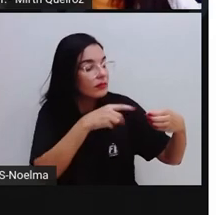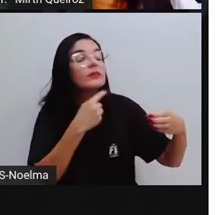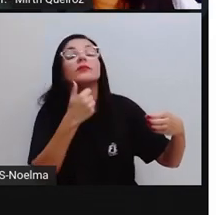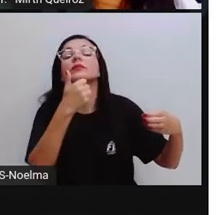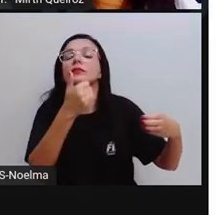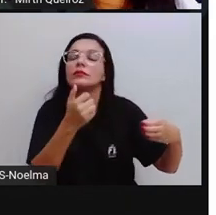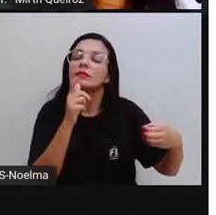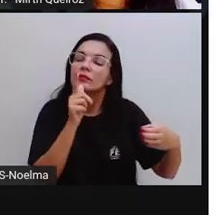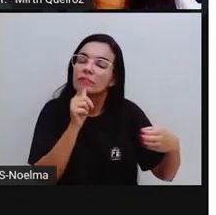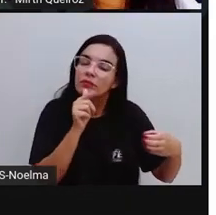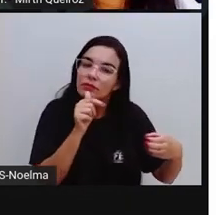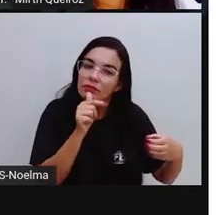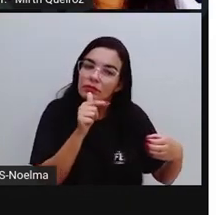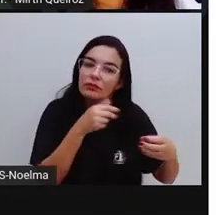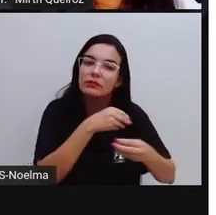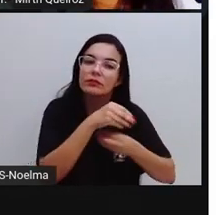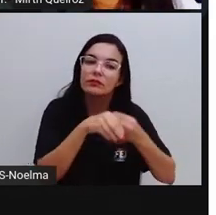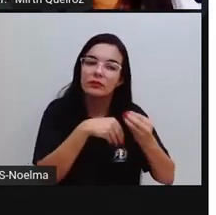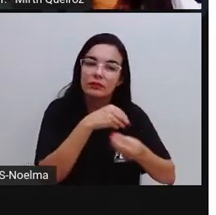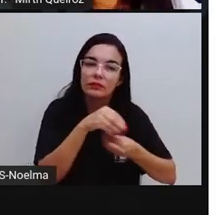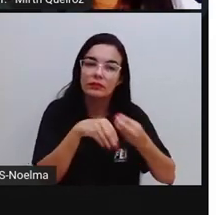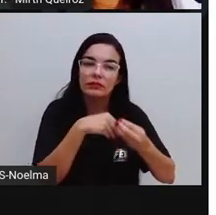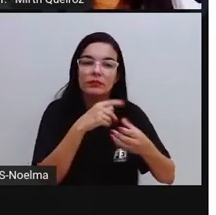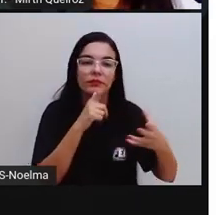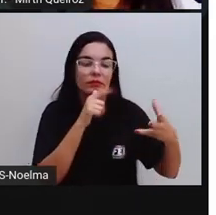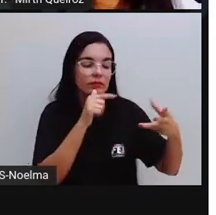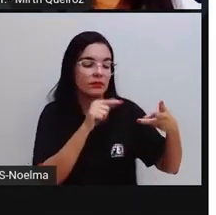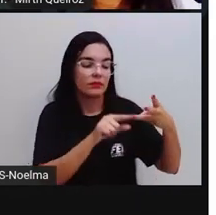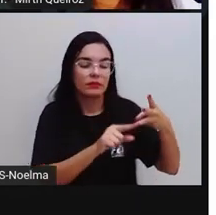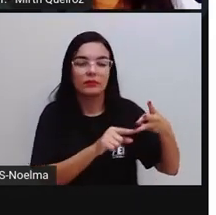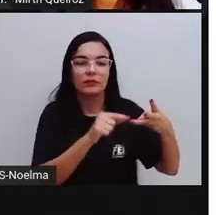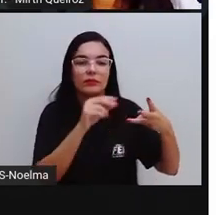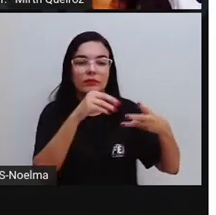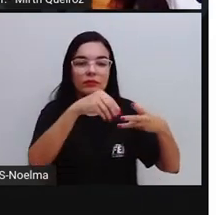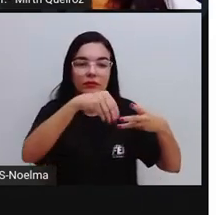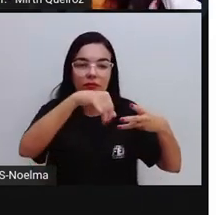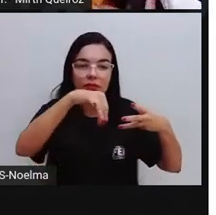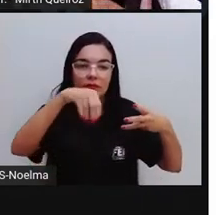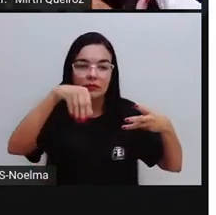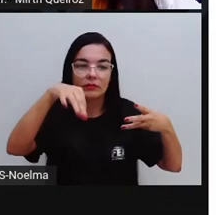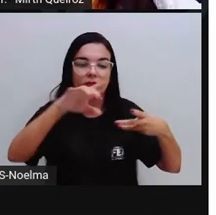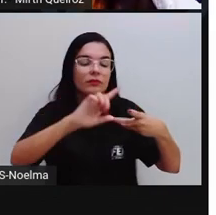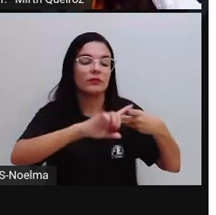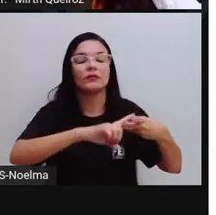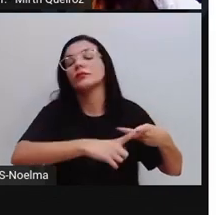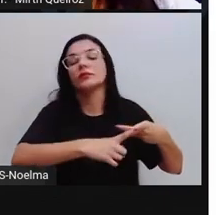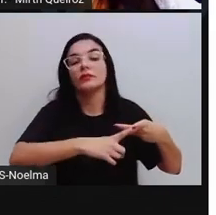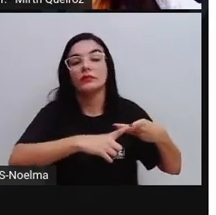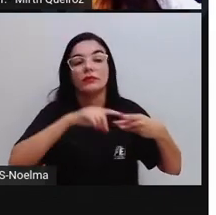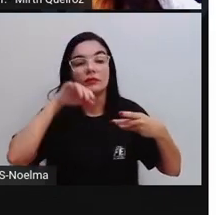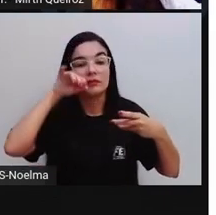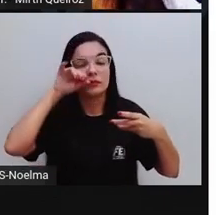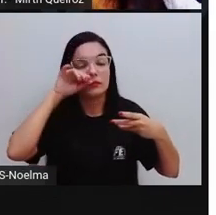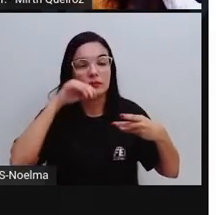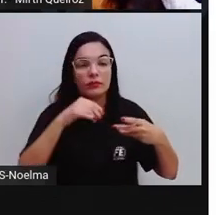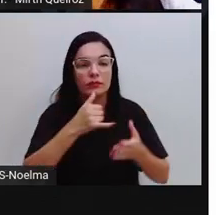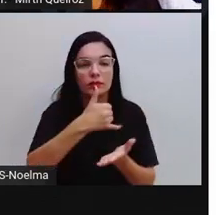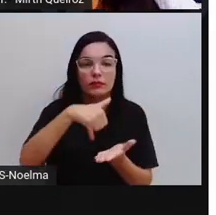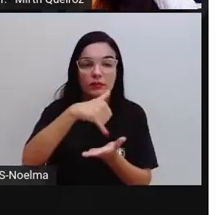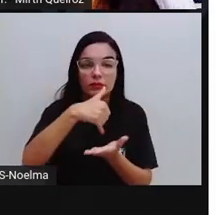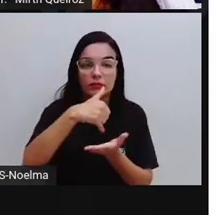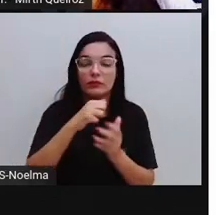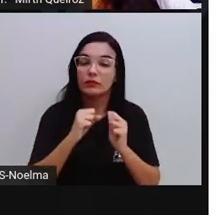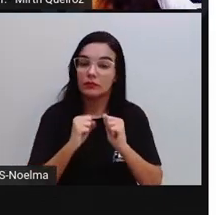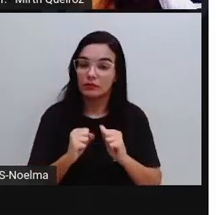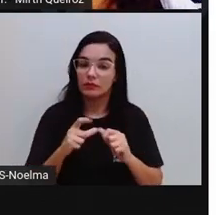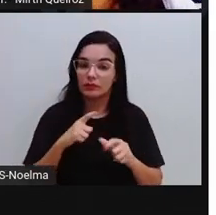a mistura heterogênea, que faz parte aí do sistema heterogêneo, é quando a gente utiliza mais de um componente em mais de